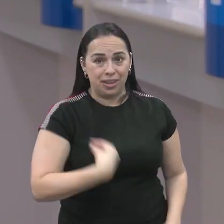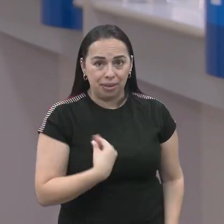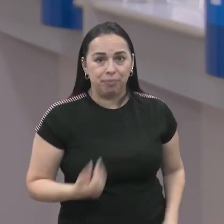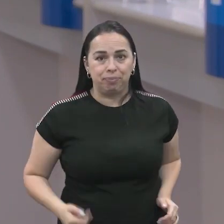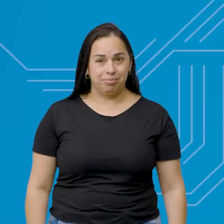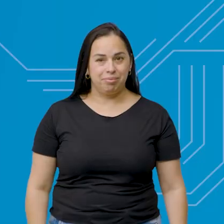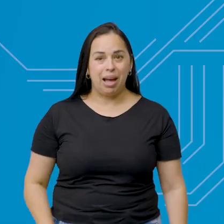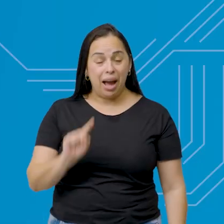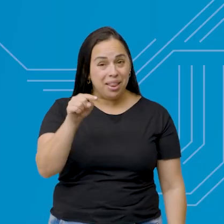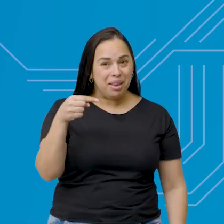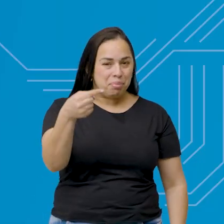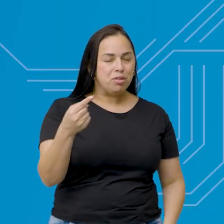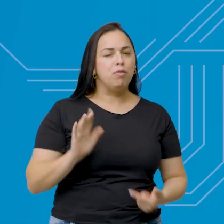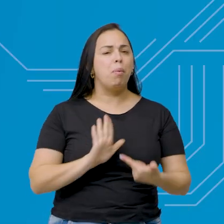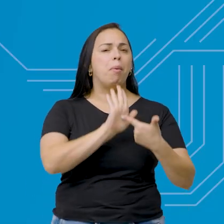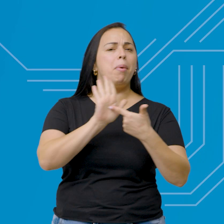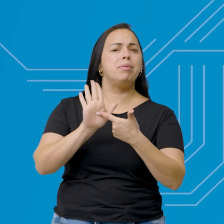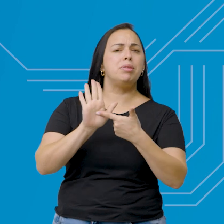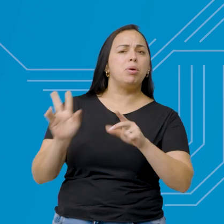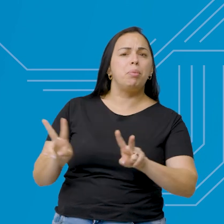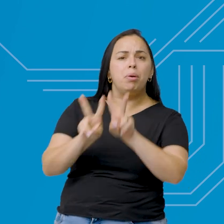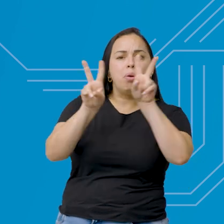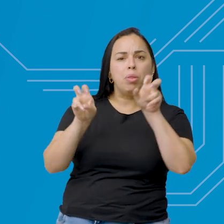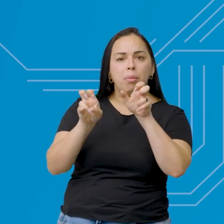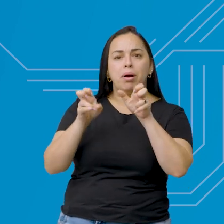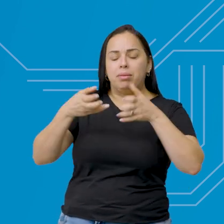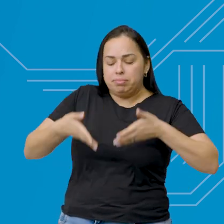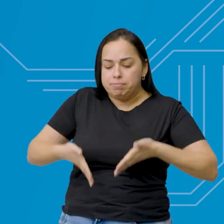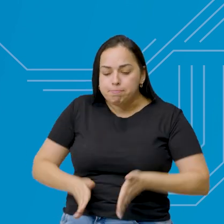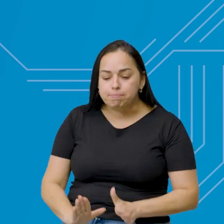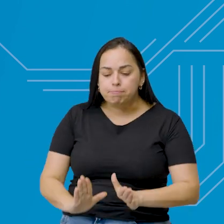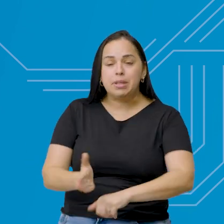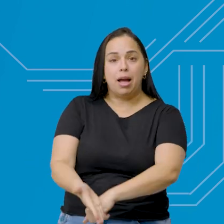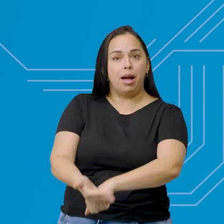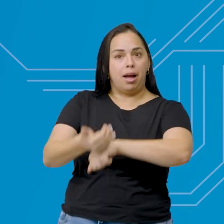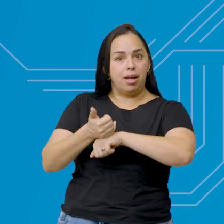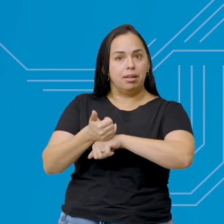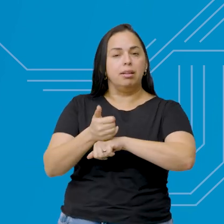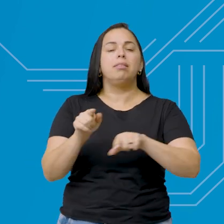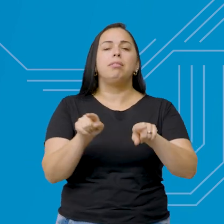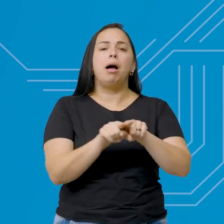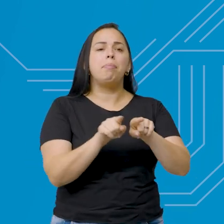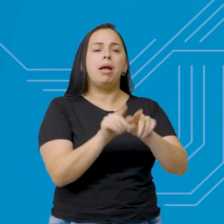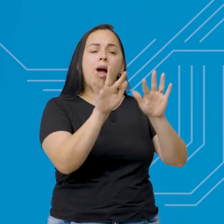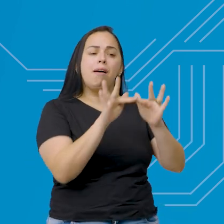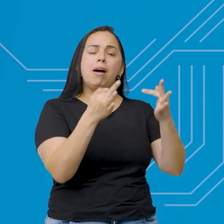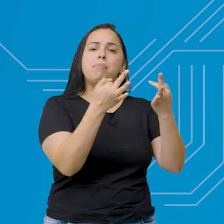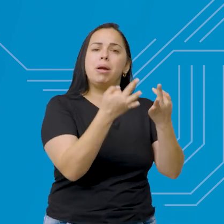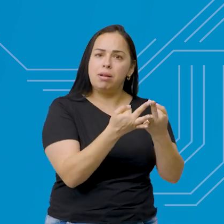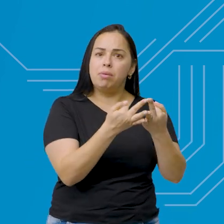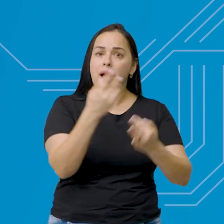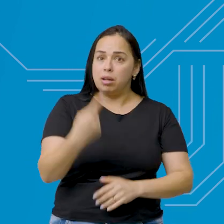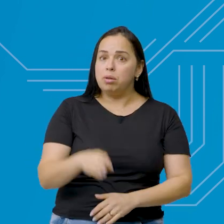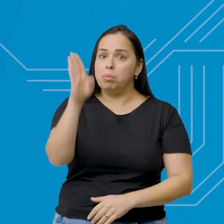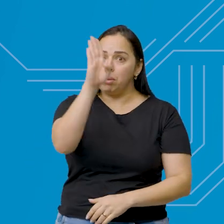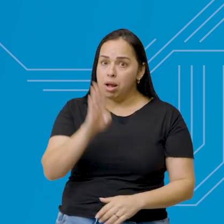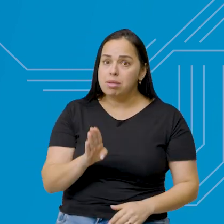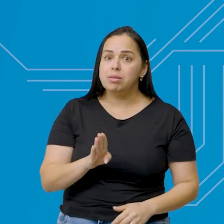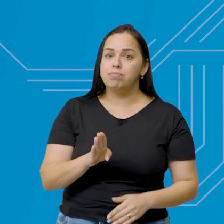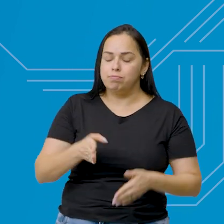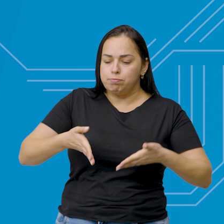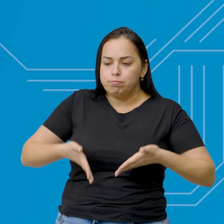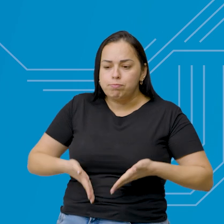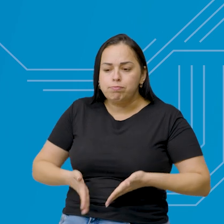prova de vida. A seguir, vamos falar sobre prematuridade e saúde mental dos pais dos bebês. O Brasil está entre os